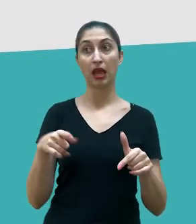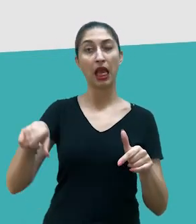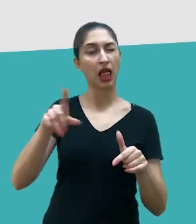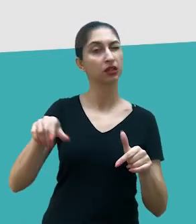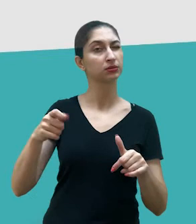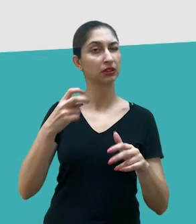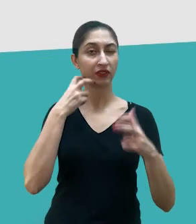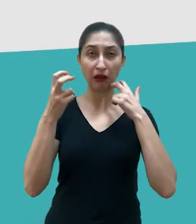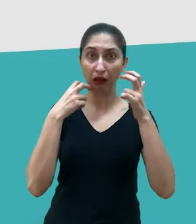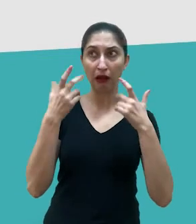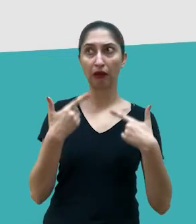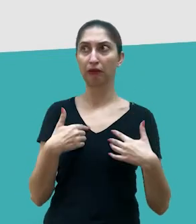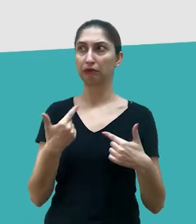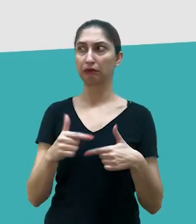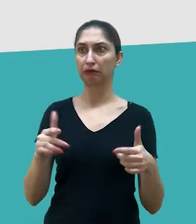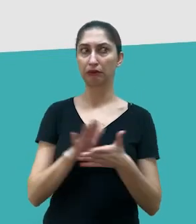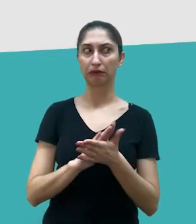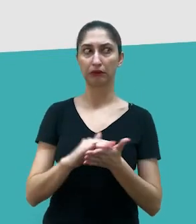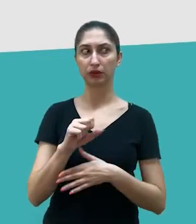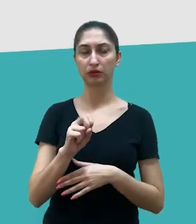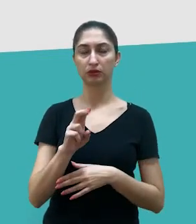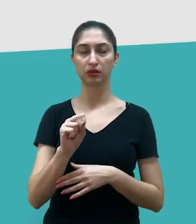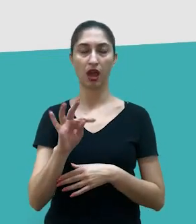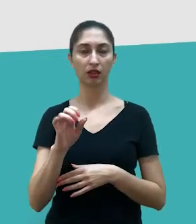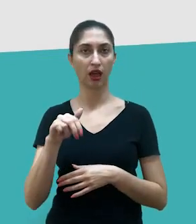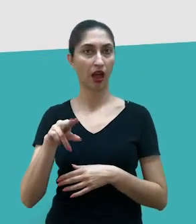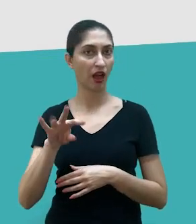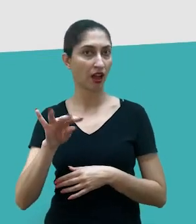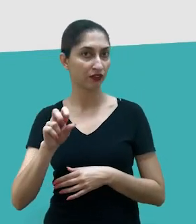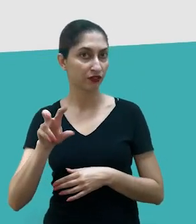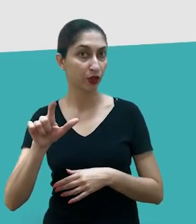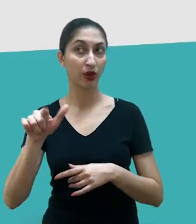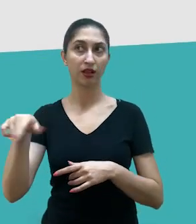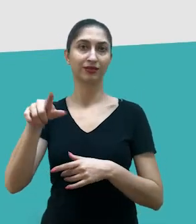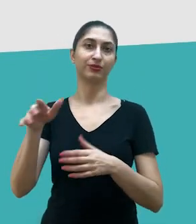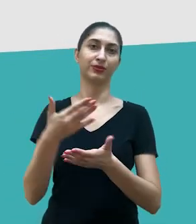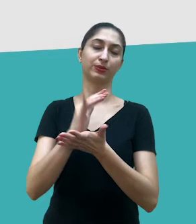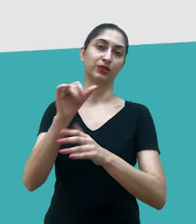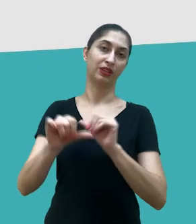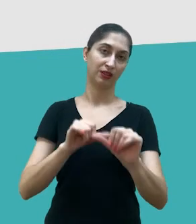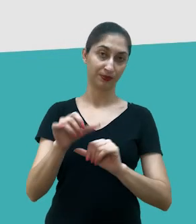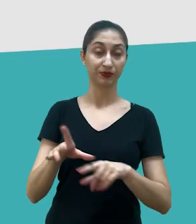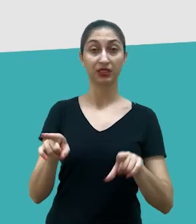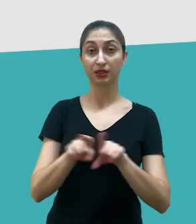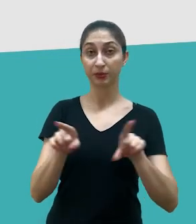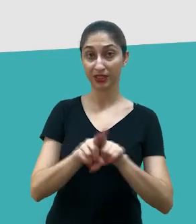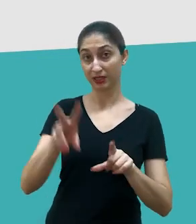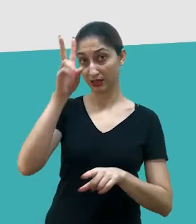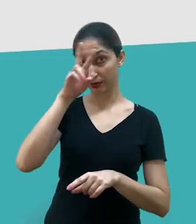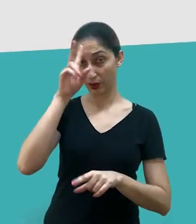vergonha alheia, né, de não ter e começar a adotar também. Lembre-se, para a gente finalizar o nosso